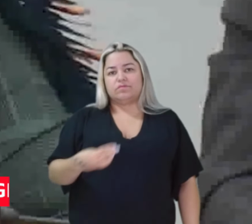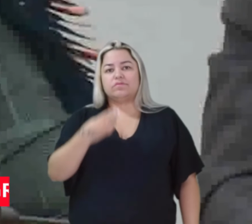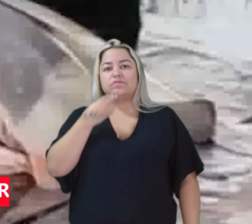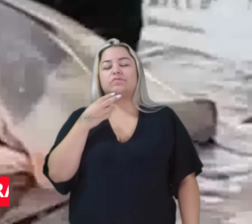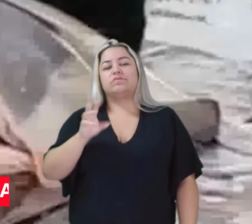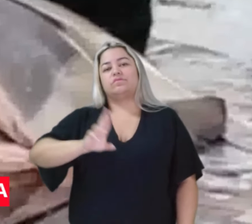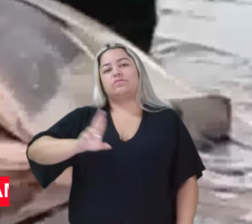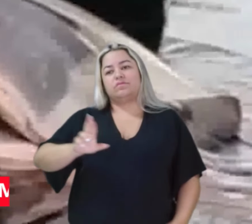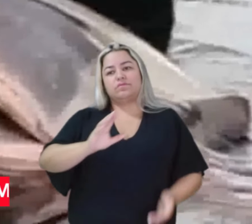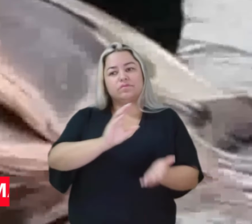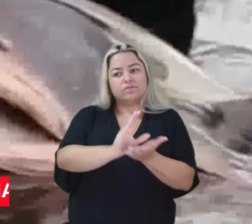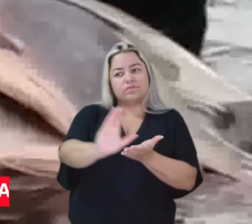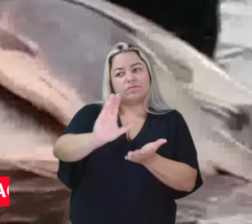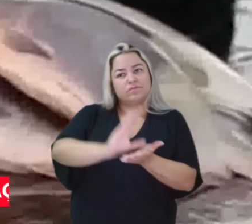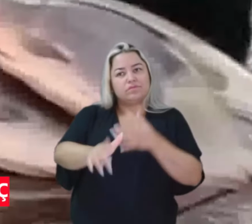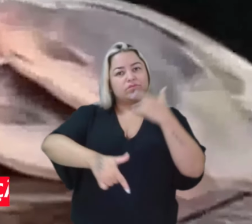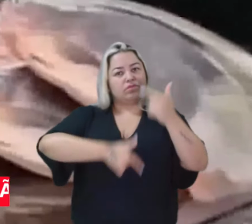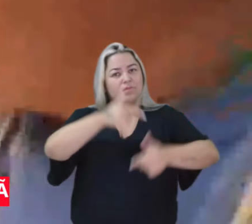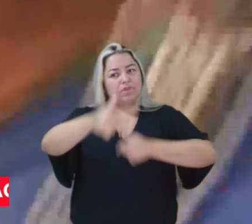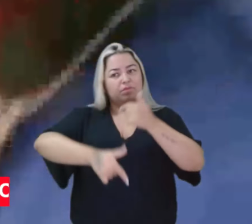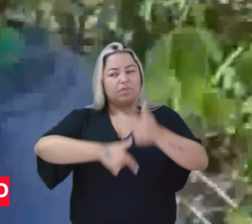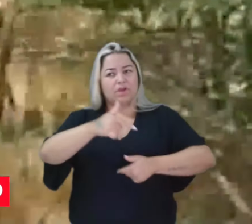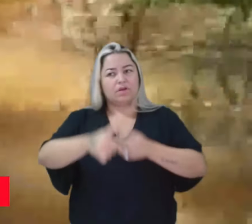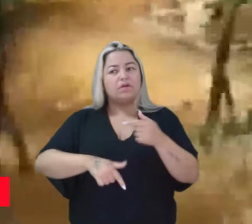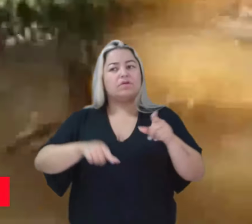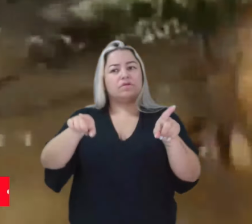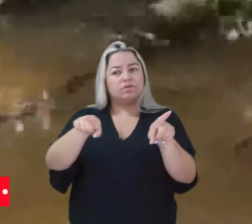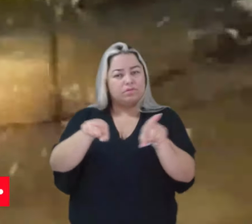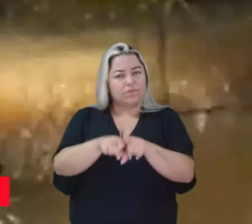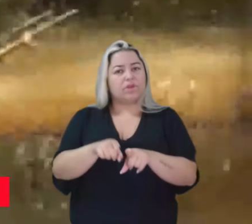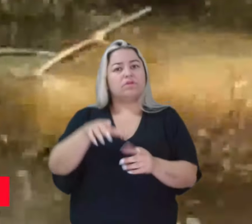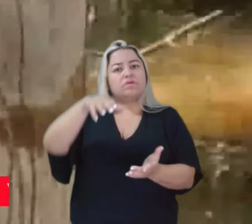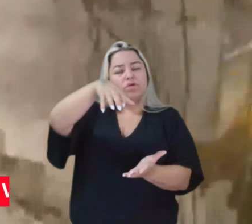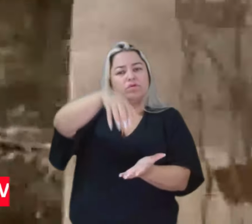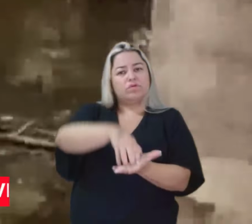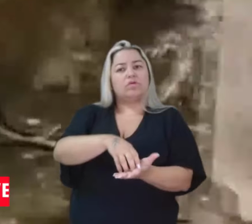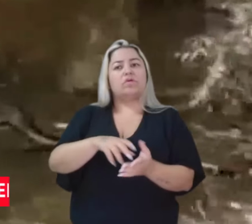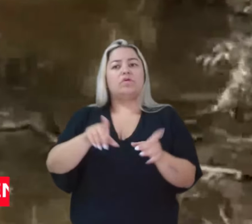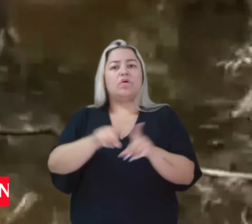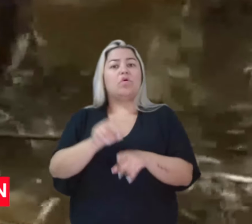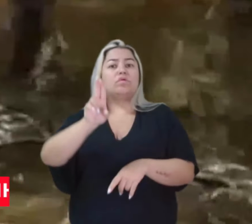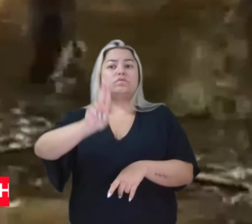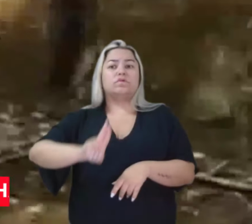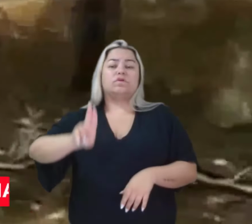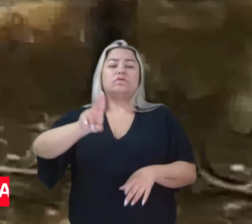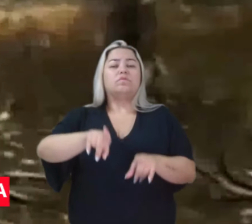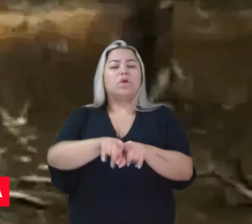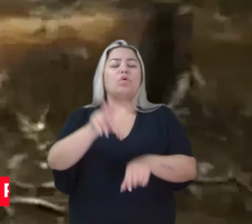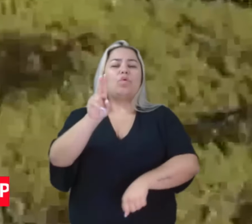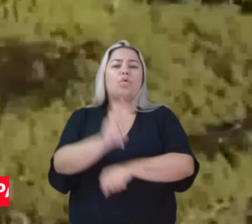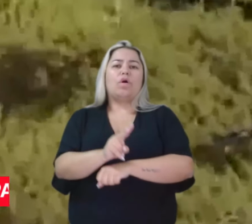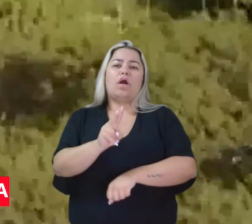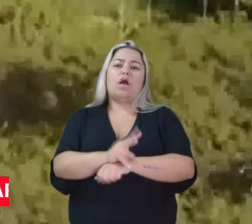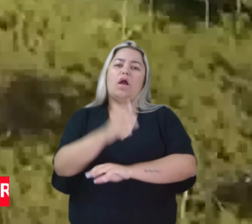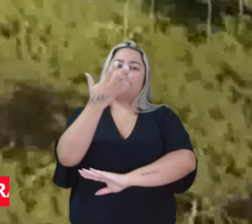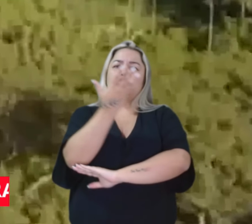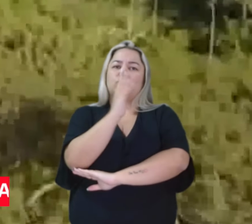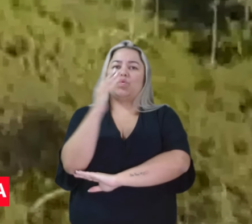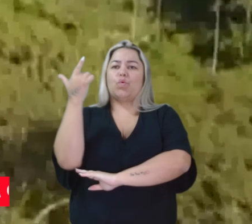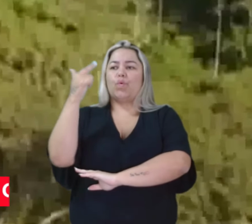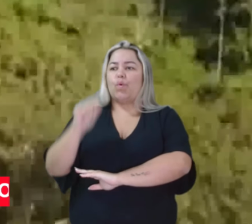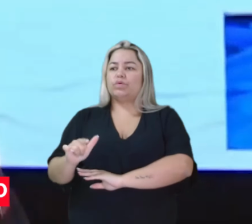em investimentos para trabalhar a integridade territorial, usos, manejo e conservação ambiental, entre